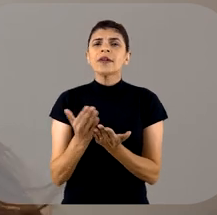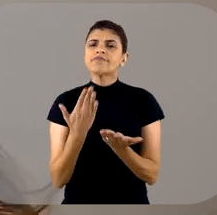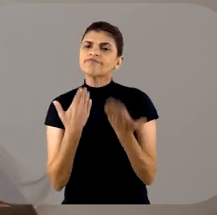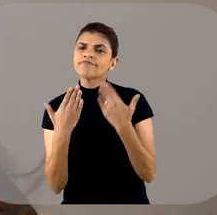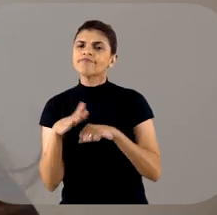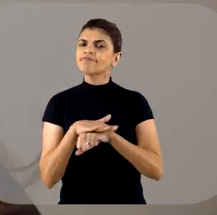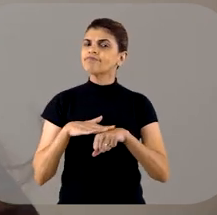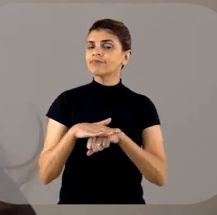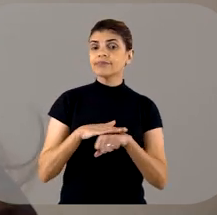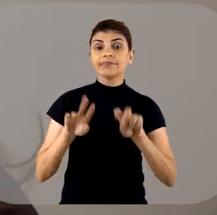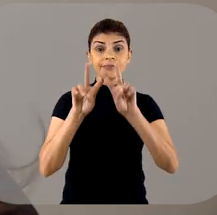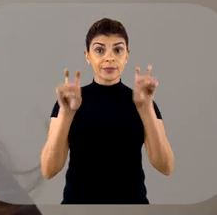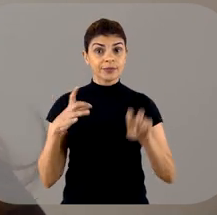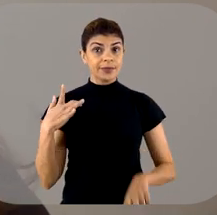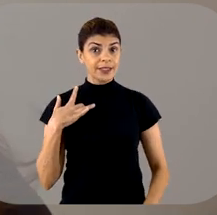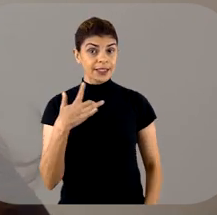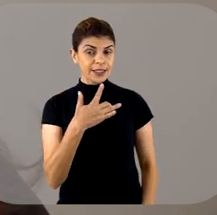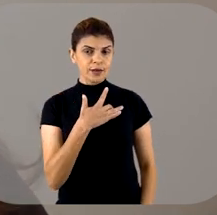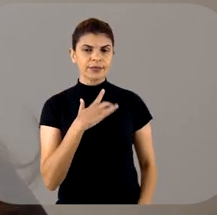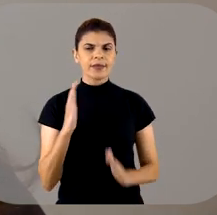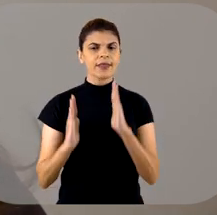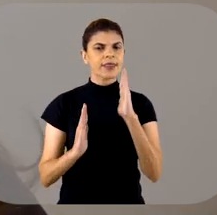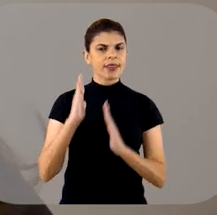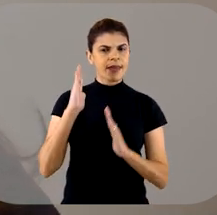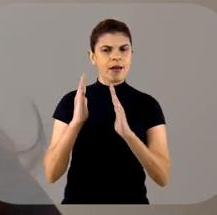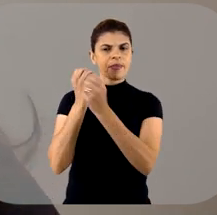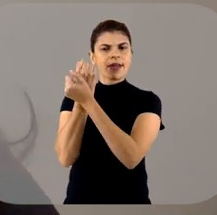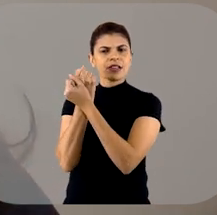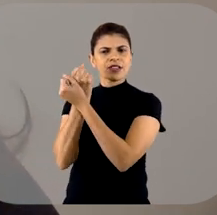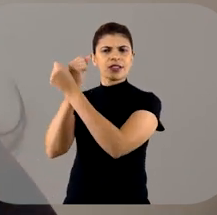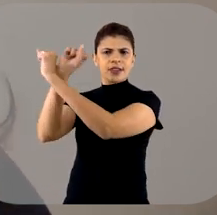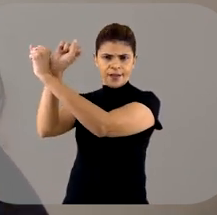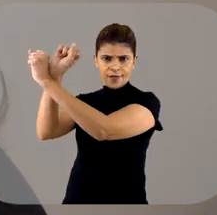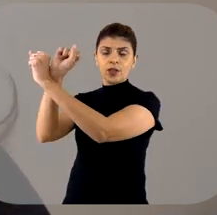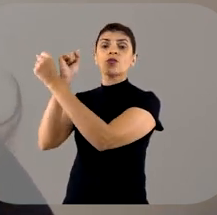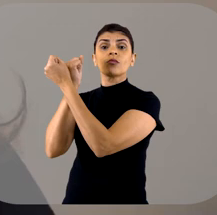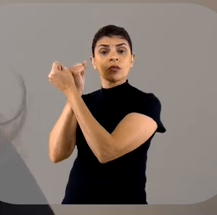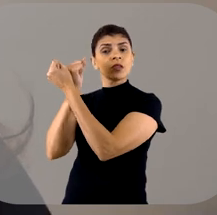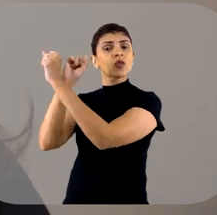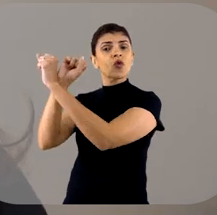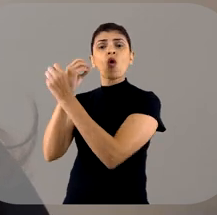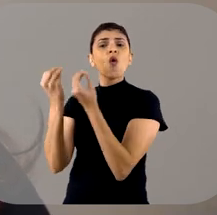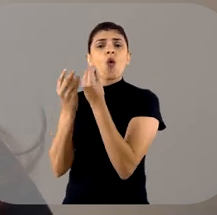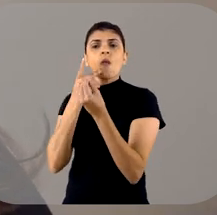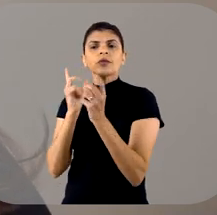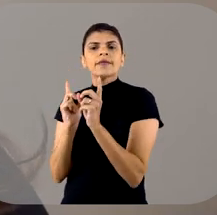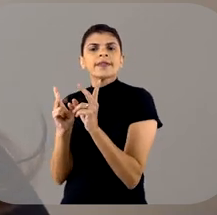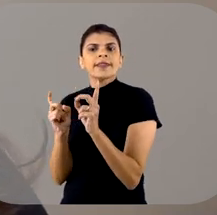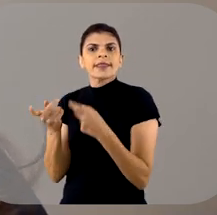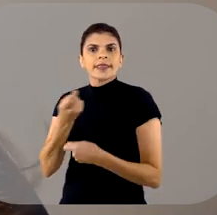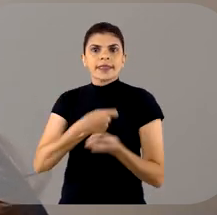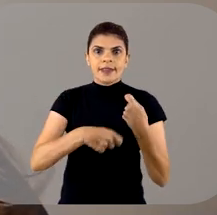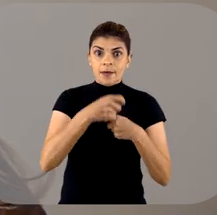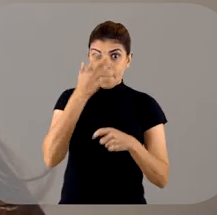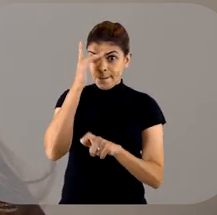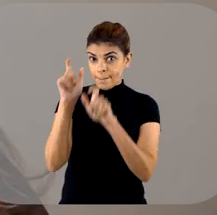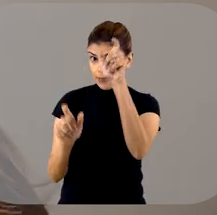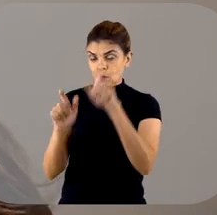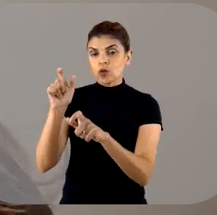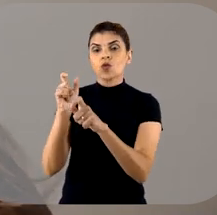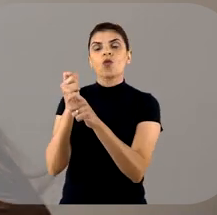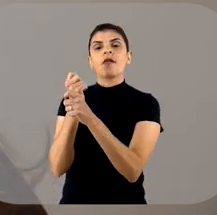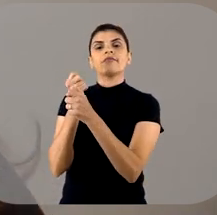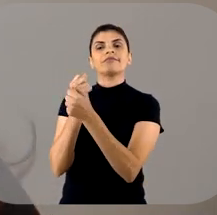vocês um pouco sobre saúde no tempo da escravidão. E como o tráfico atlântico de africanos foi